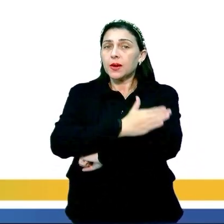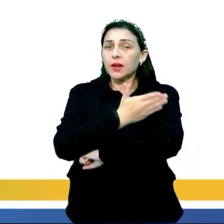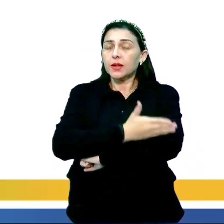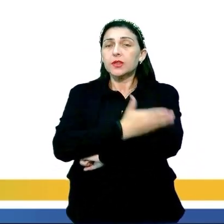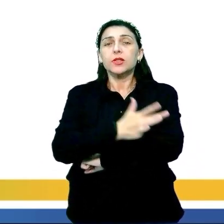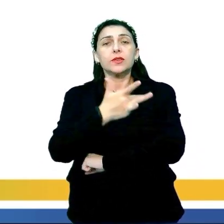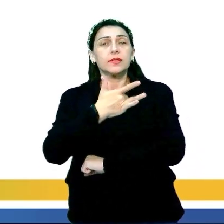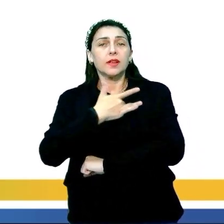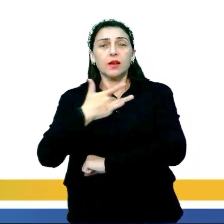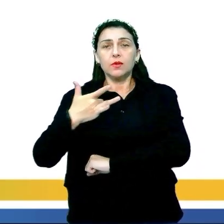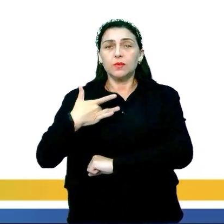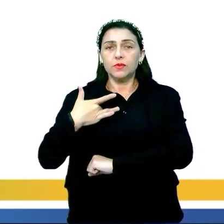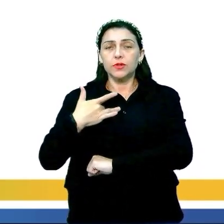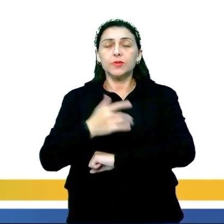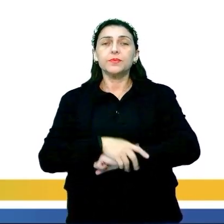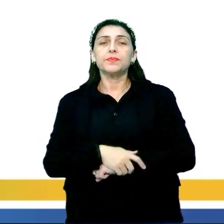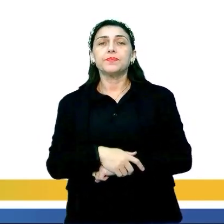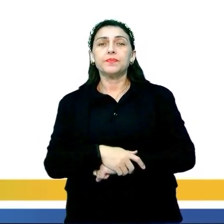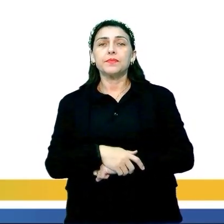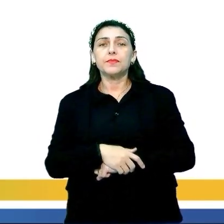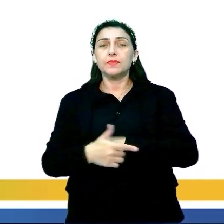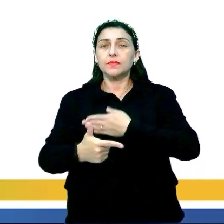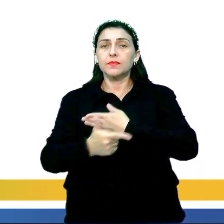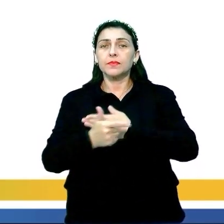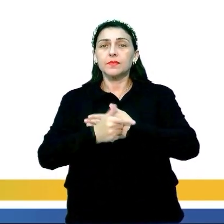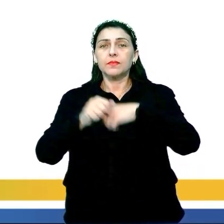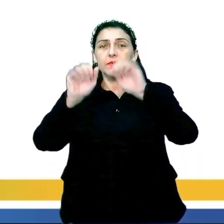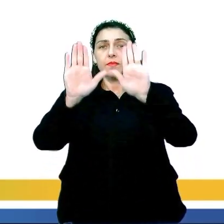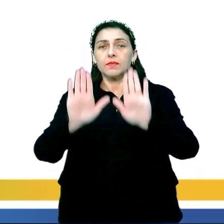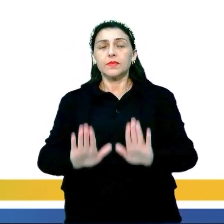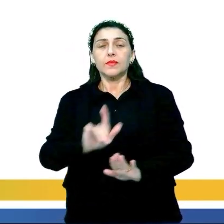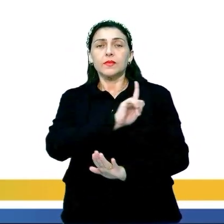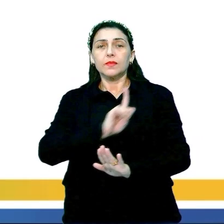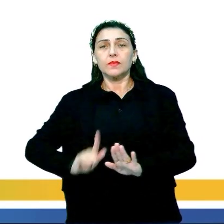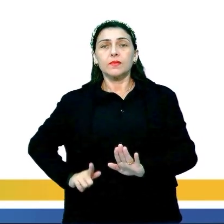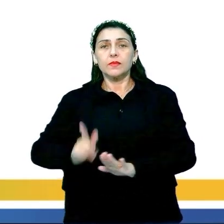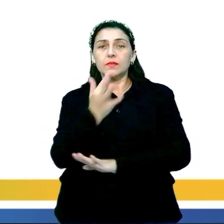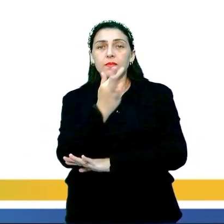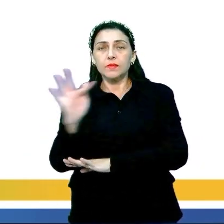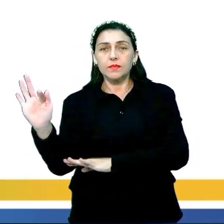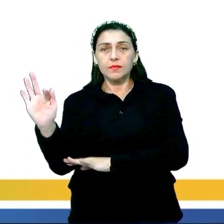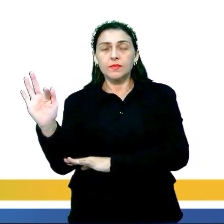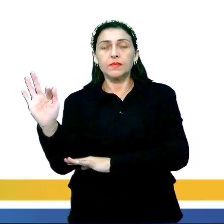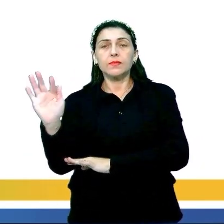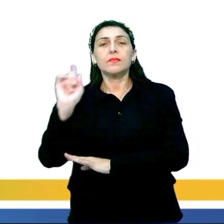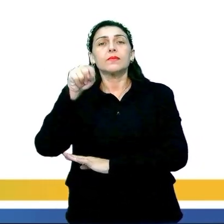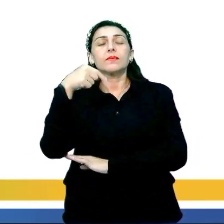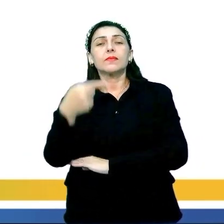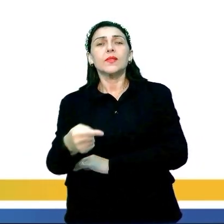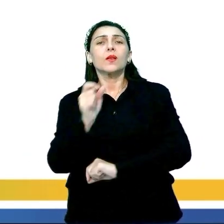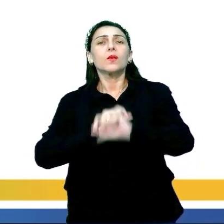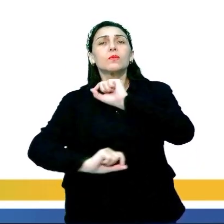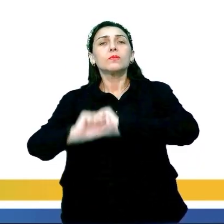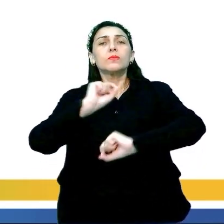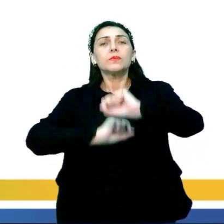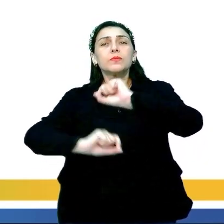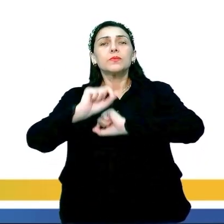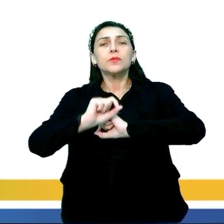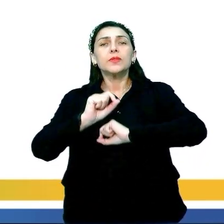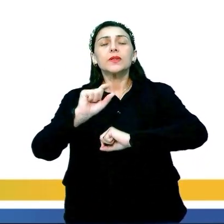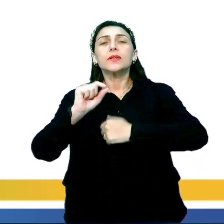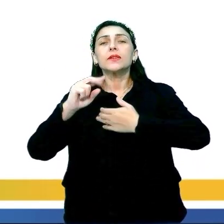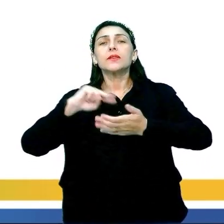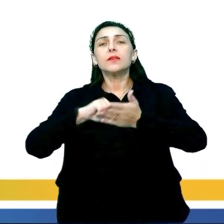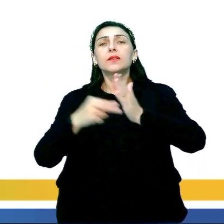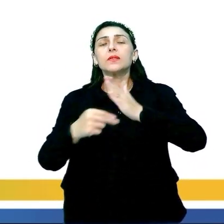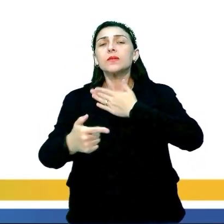pratique saúde. E aí esse é um cartaz do governo federal. E aí logo em seguida, o que seria esse